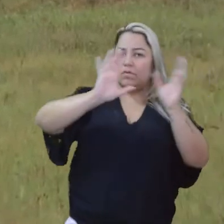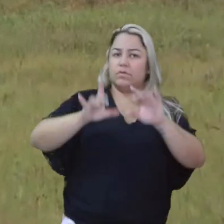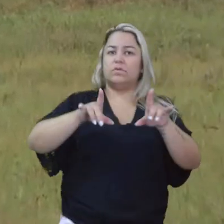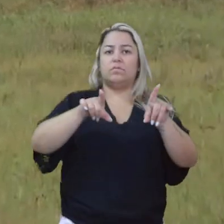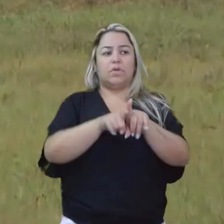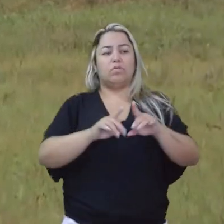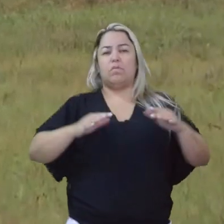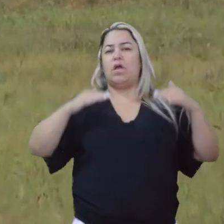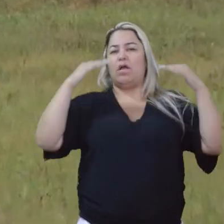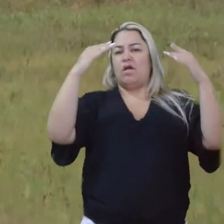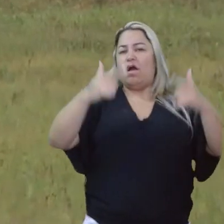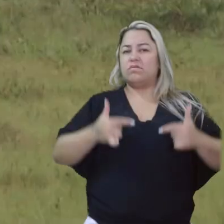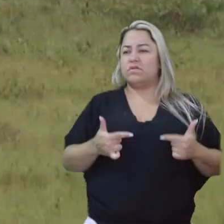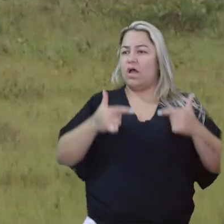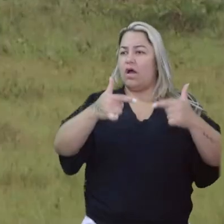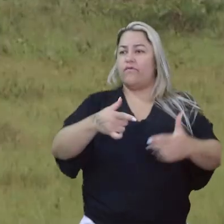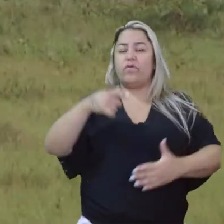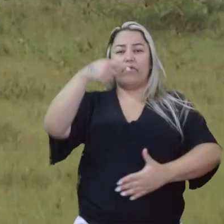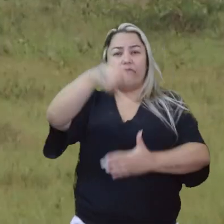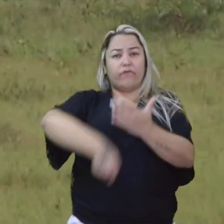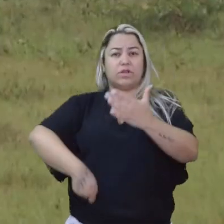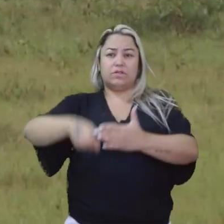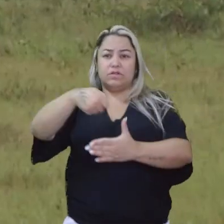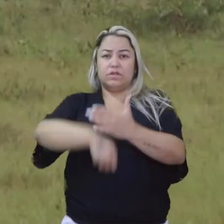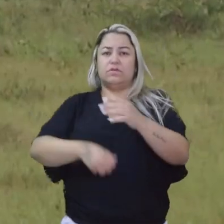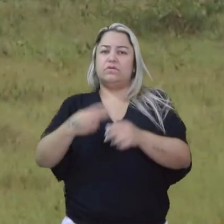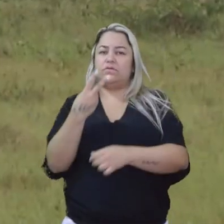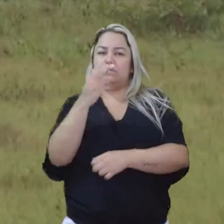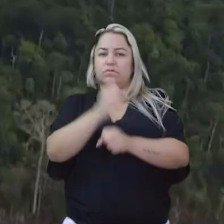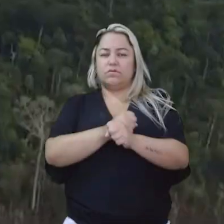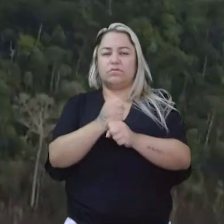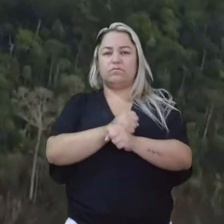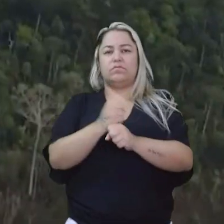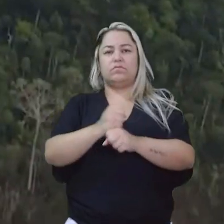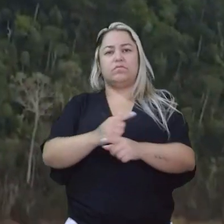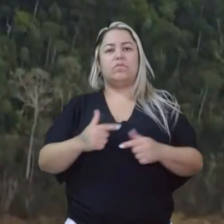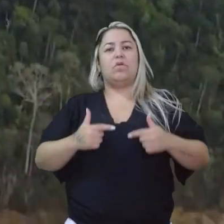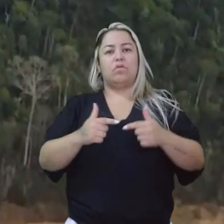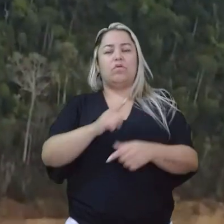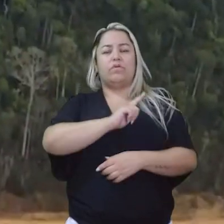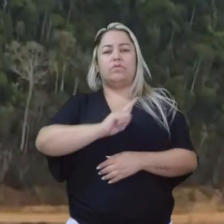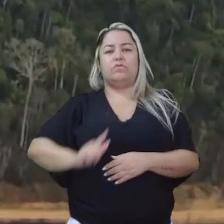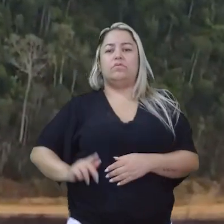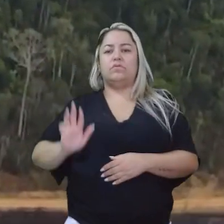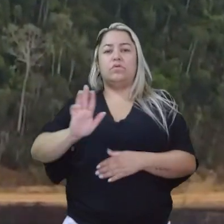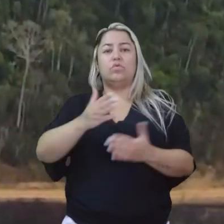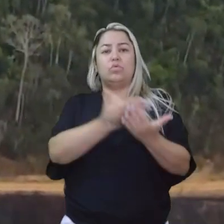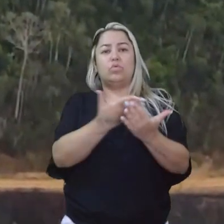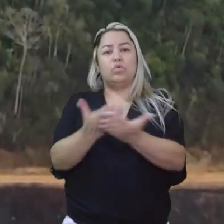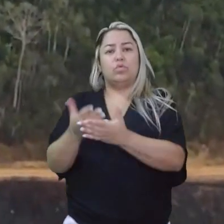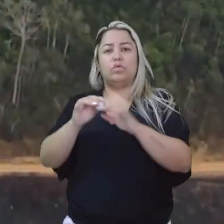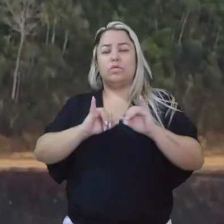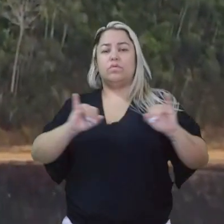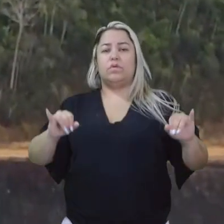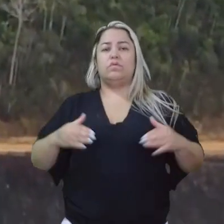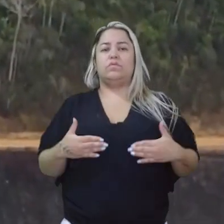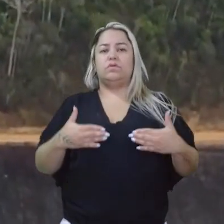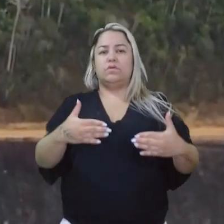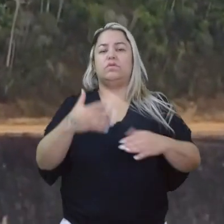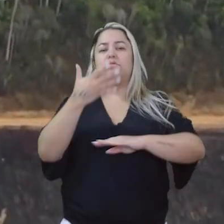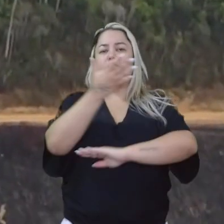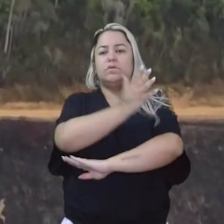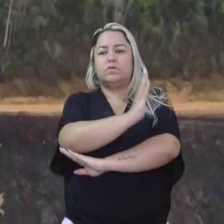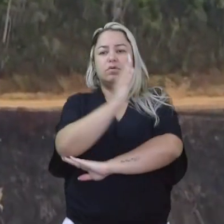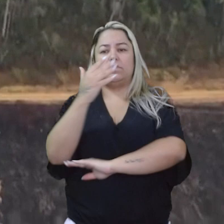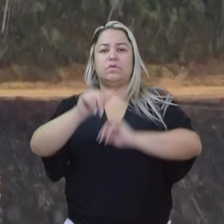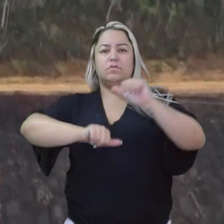entanto, foi um dos maiores desafios enfrentados nesses 2 anos do governo Lula. De acordo com estudos divulgados pelo Ministério